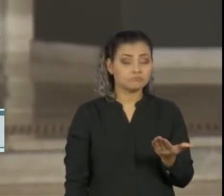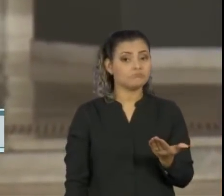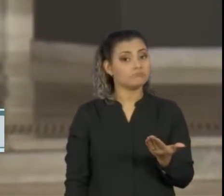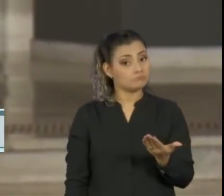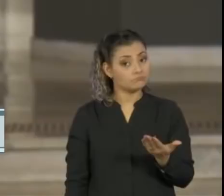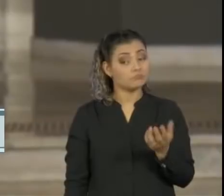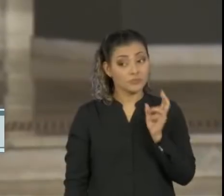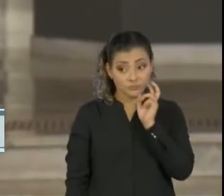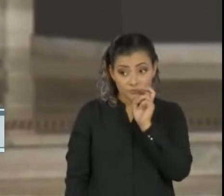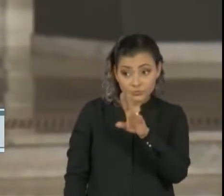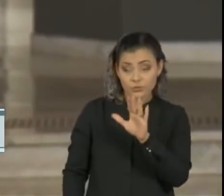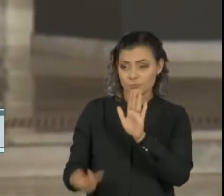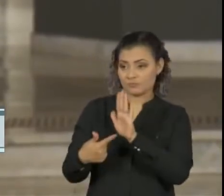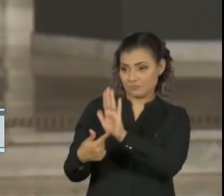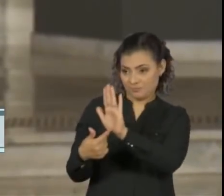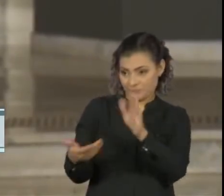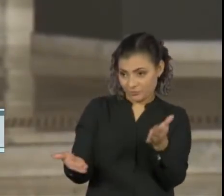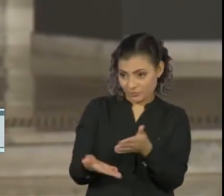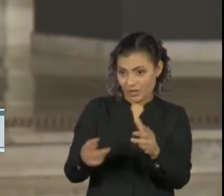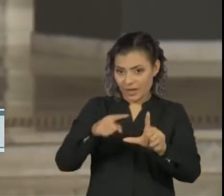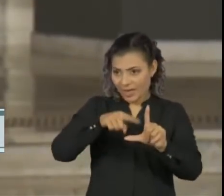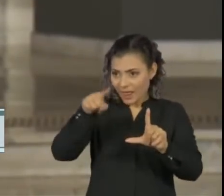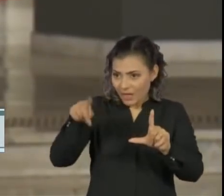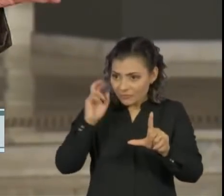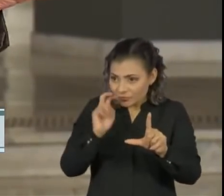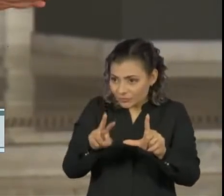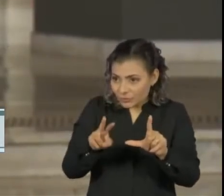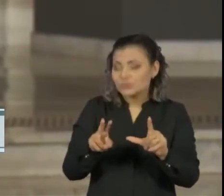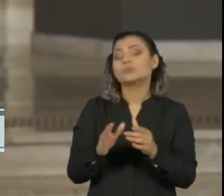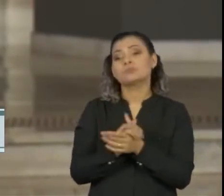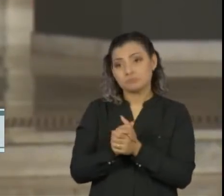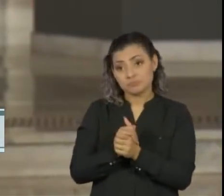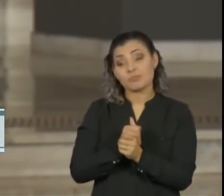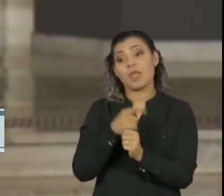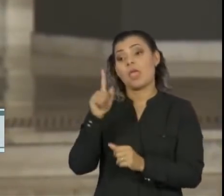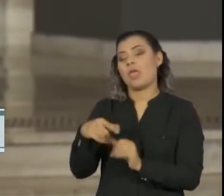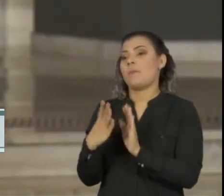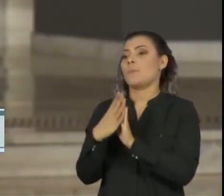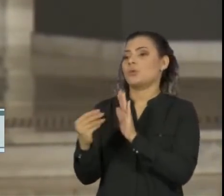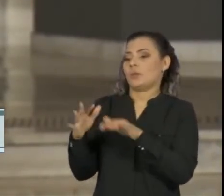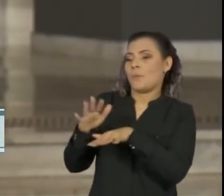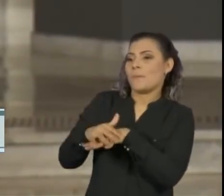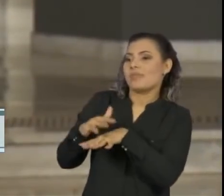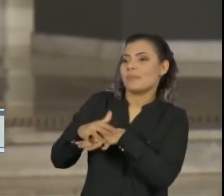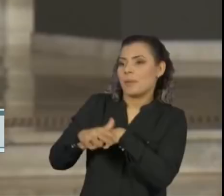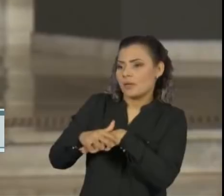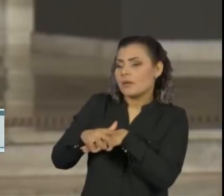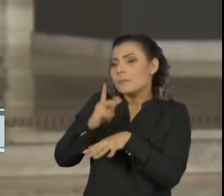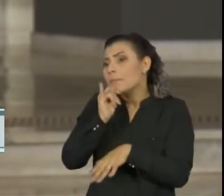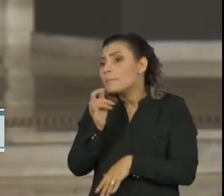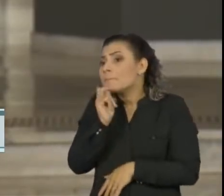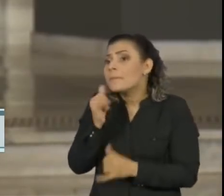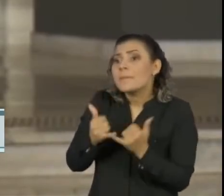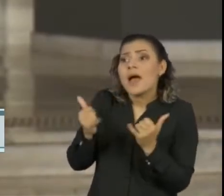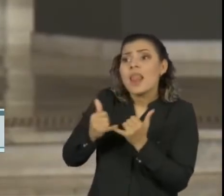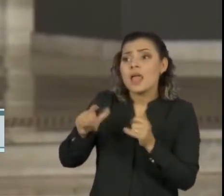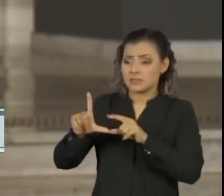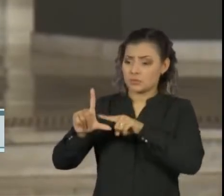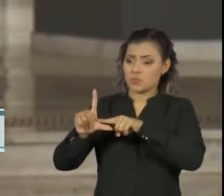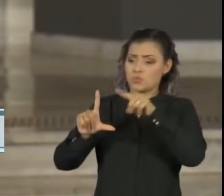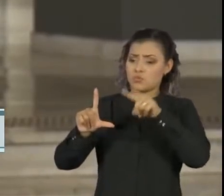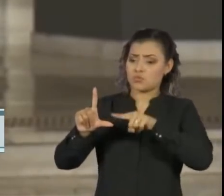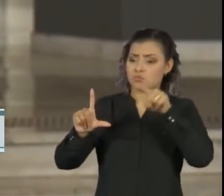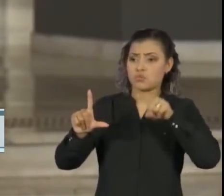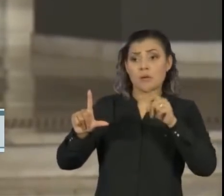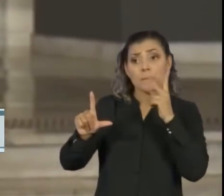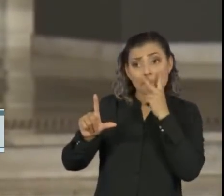como foi mostrado naquele gráfico, que é um modelo matemático de previsão, ele